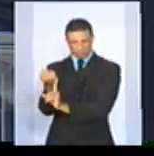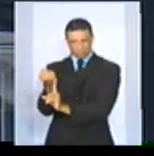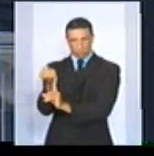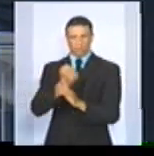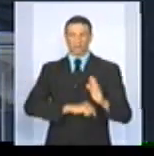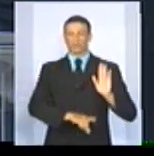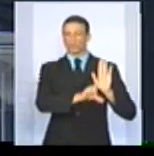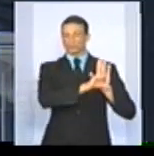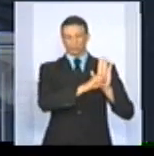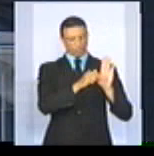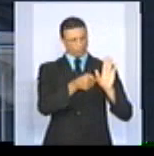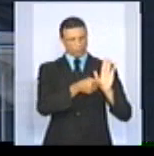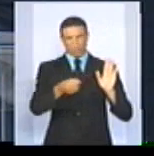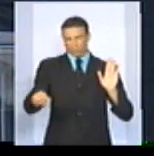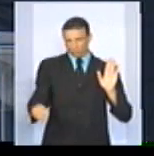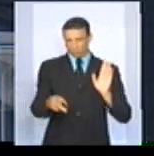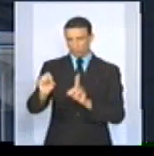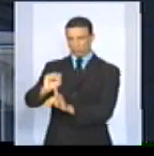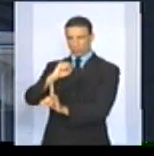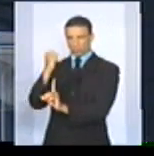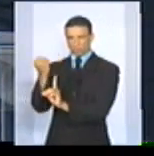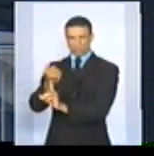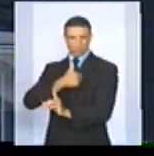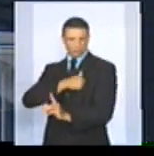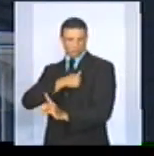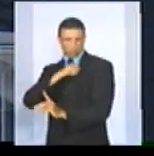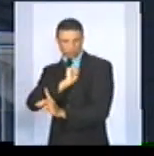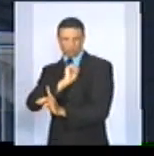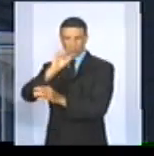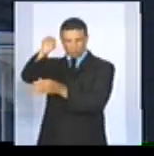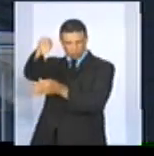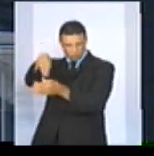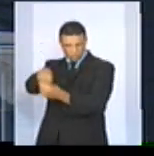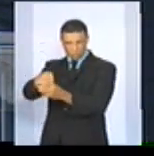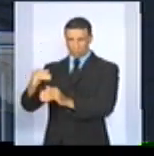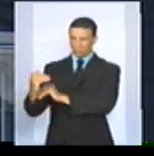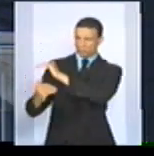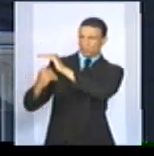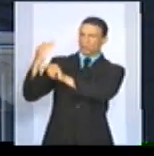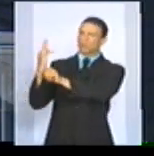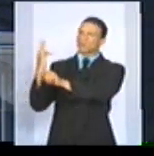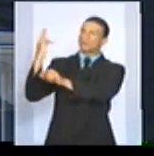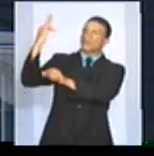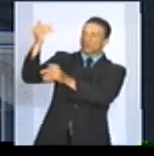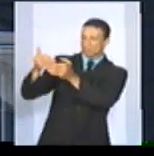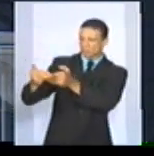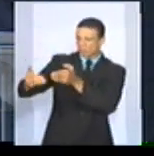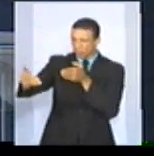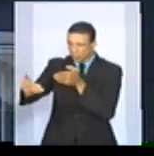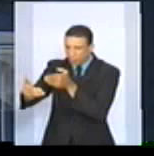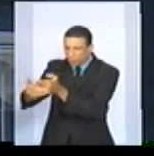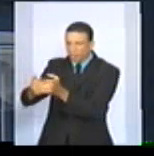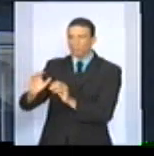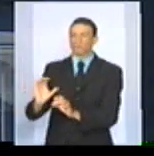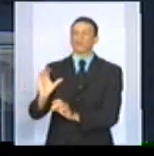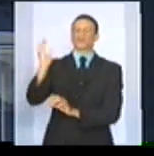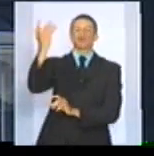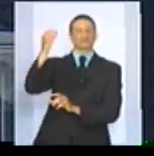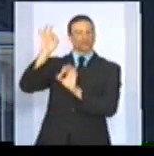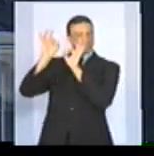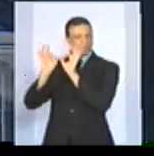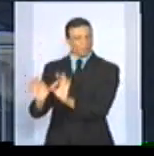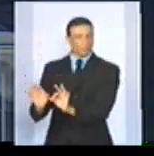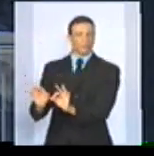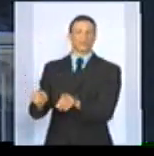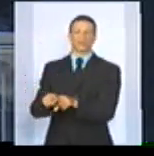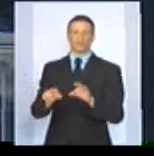foi considerada pela sociedade civil o primeiro passo em direção a tão necessário marco regulatório das comunicações